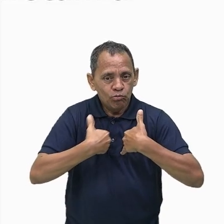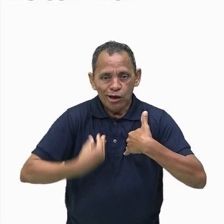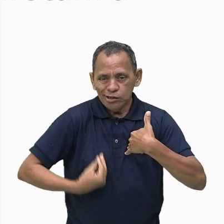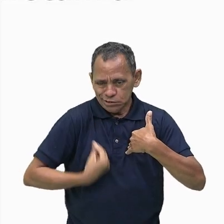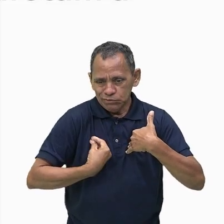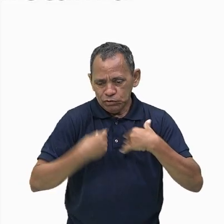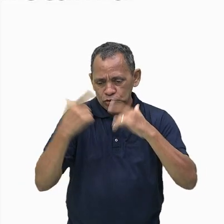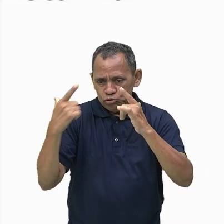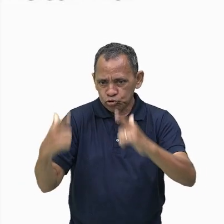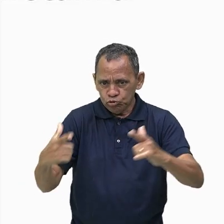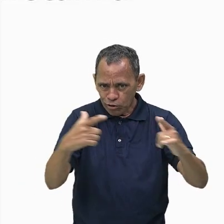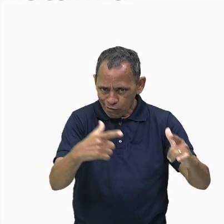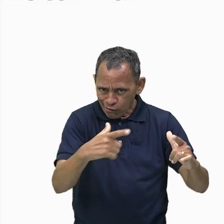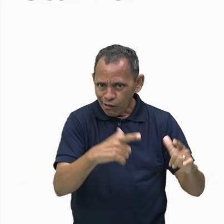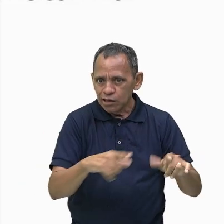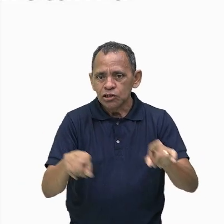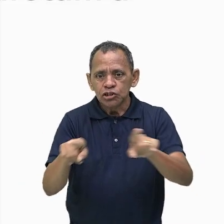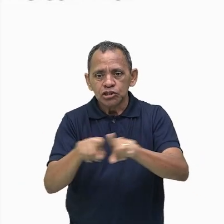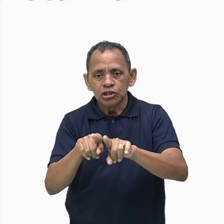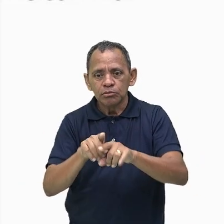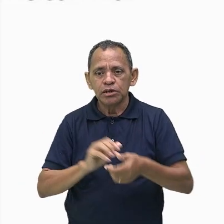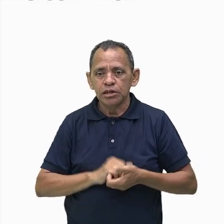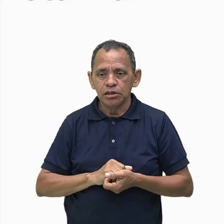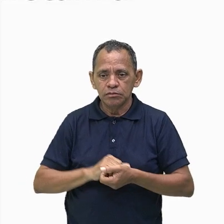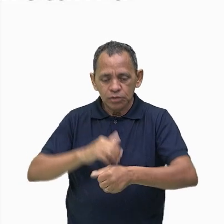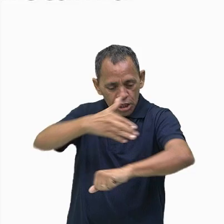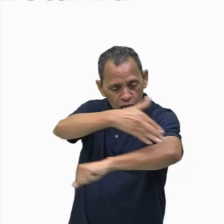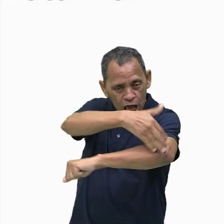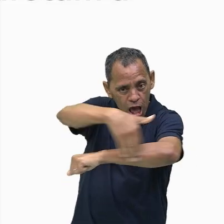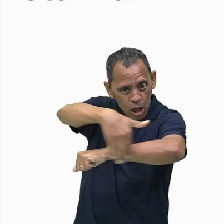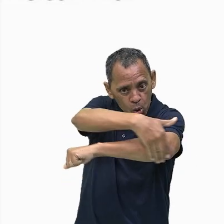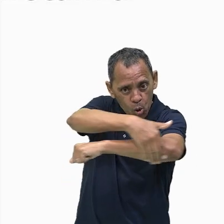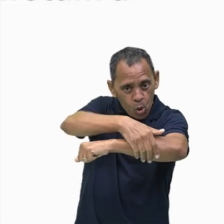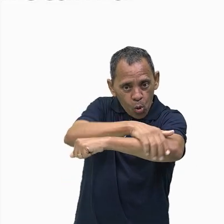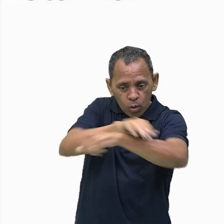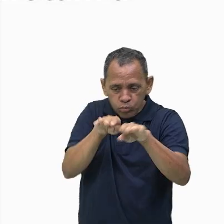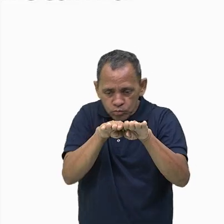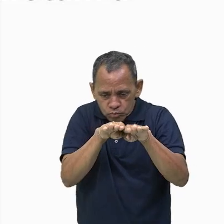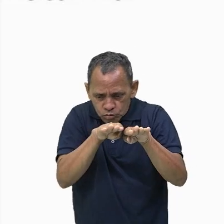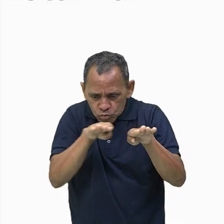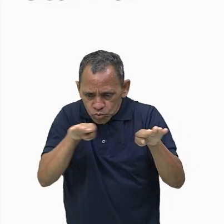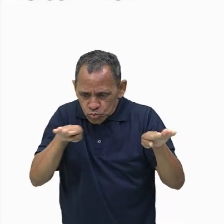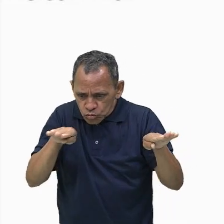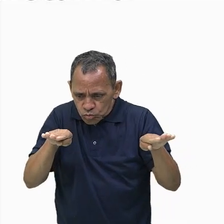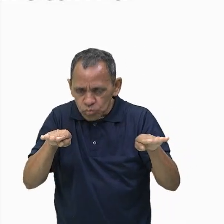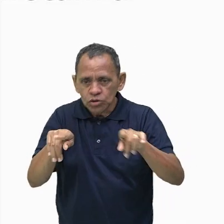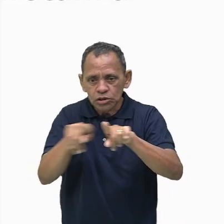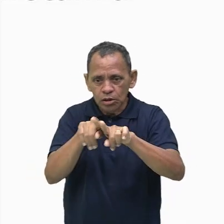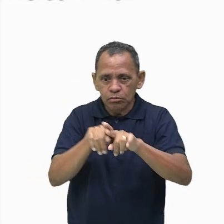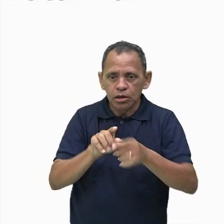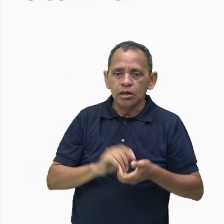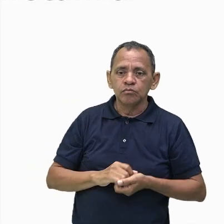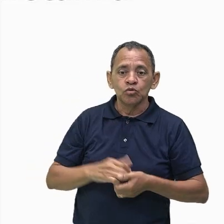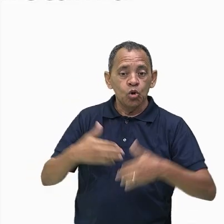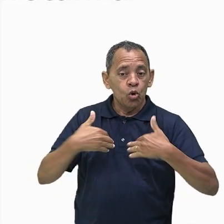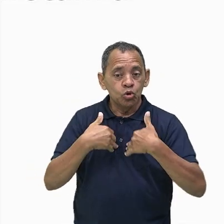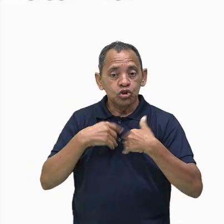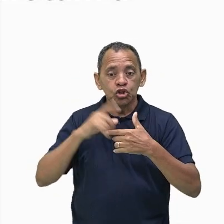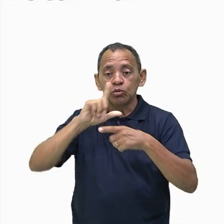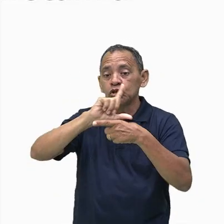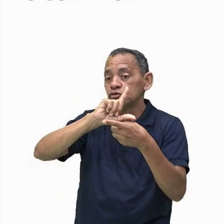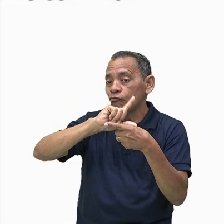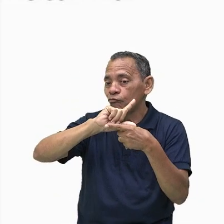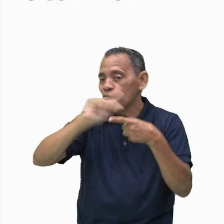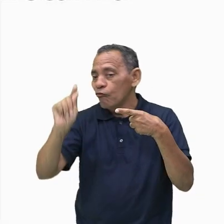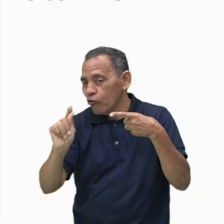ali a construção, né, ou a pavimentação, os animais eles acabam fugindo, ocorre aí a fuga da fauna, né,